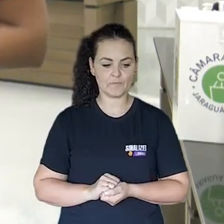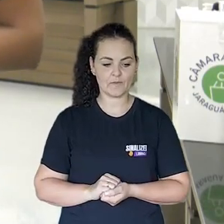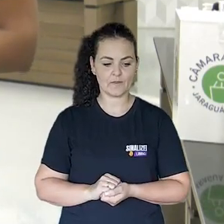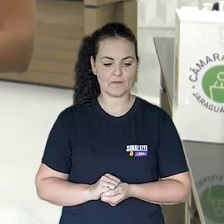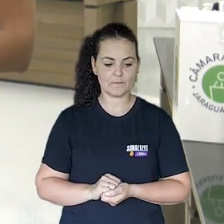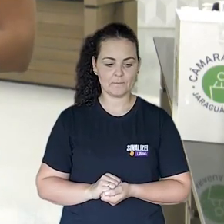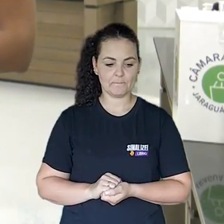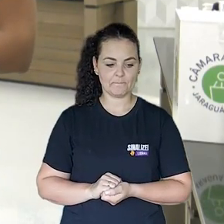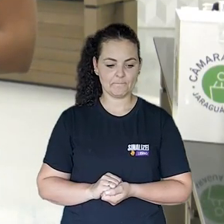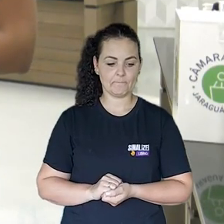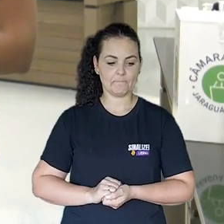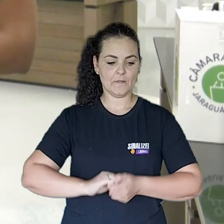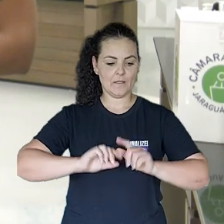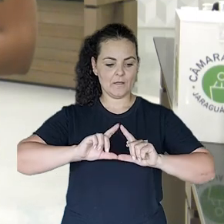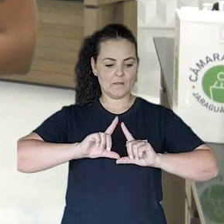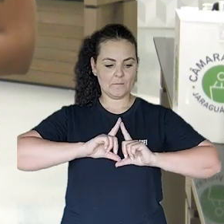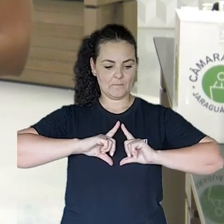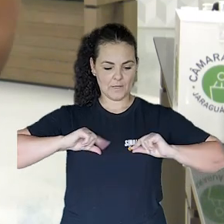Luiz Gonzaga Airoso,